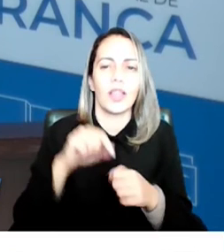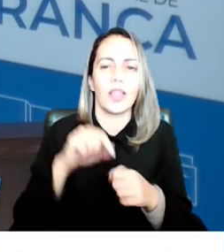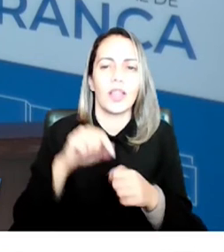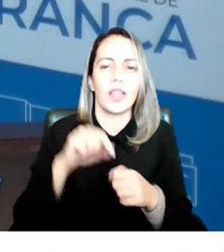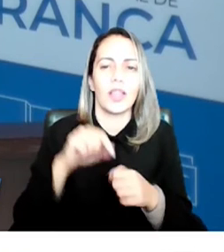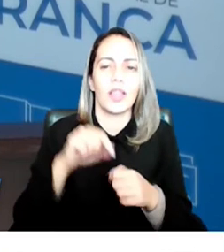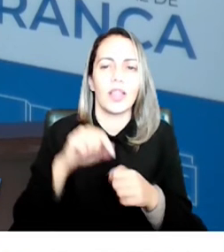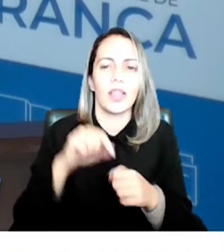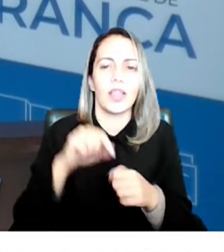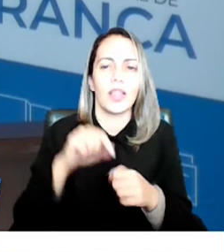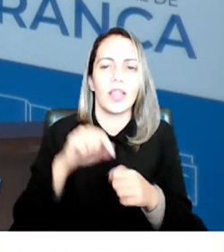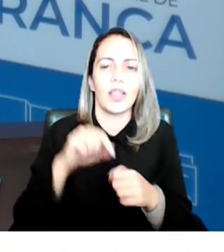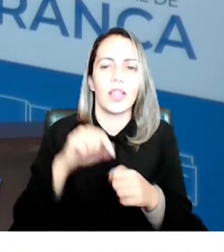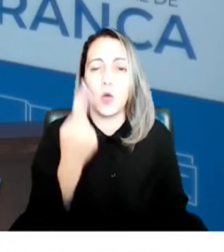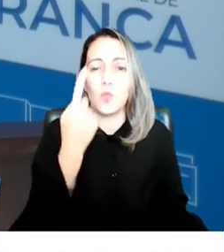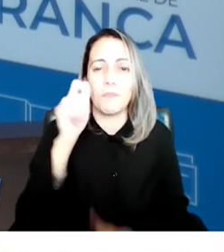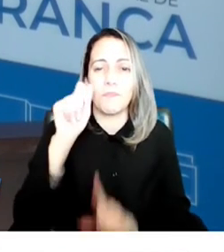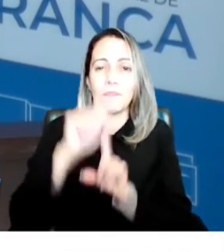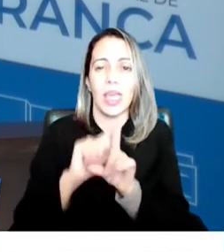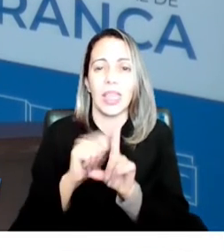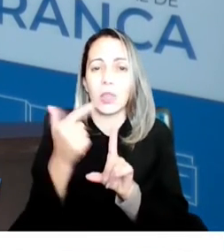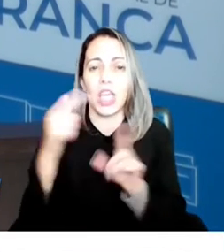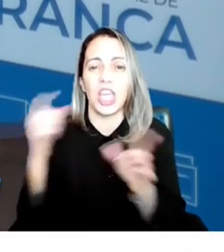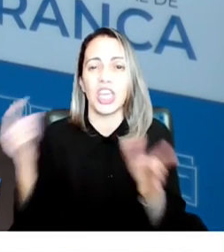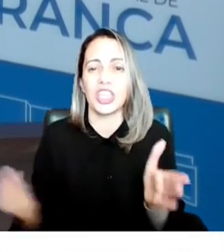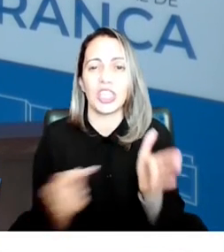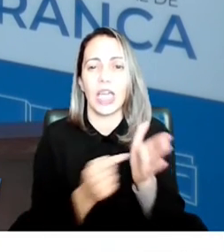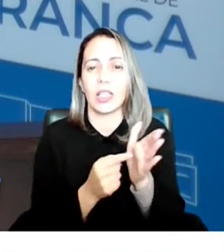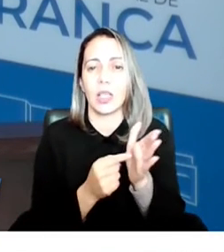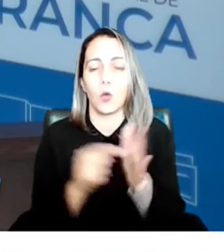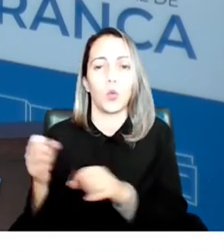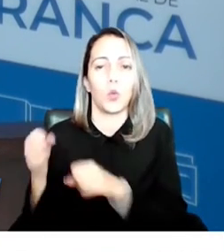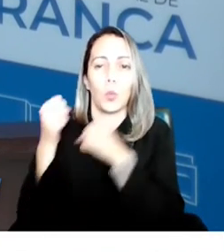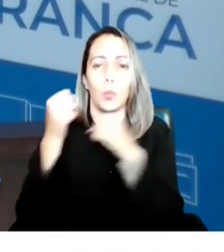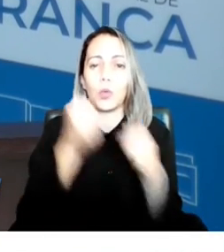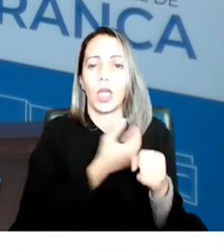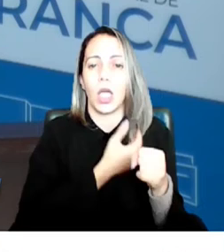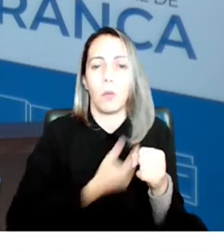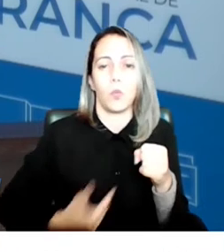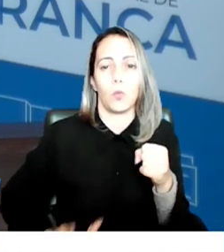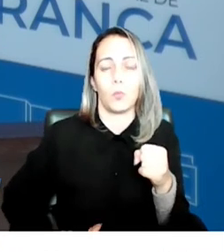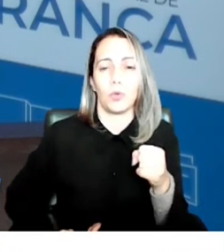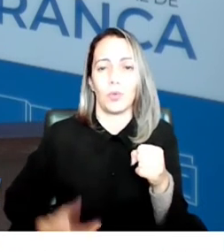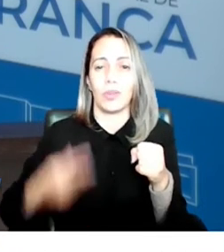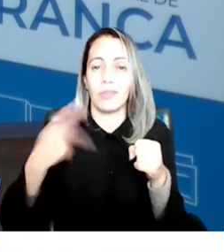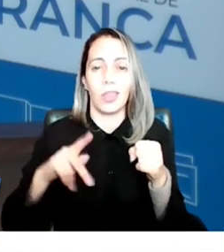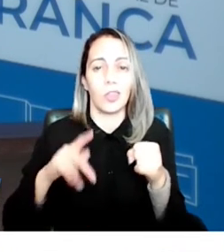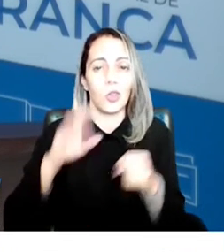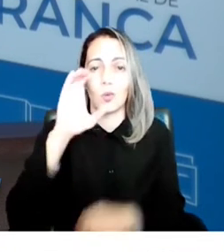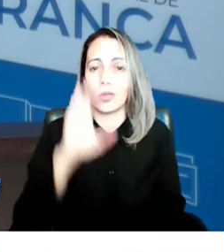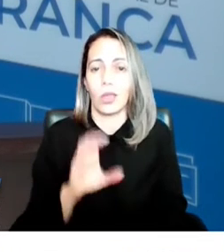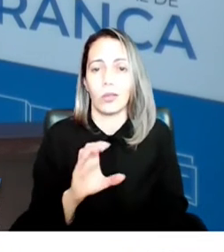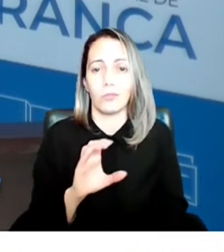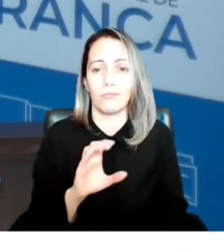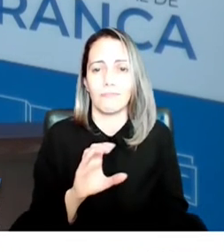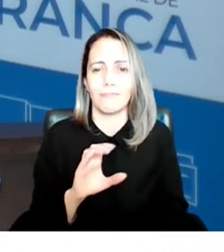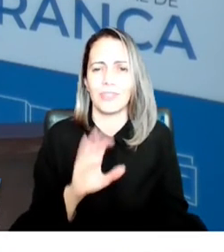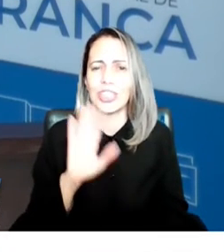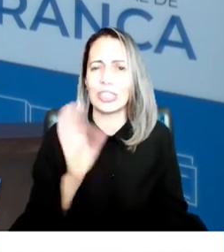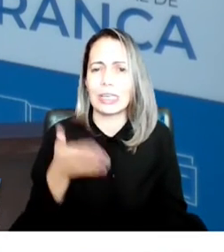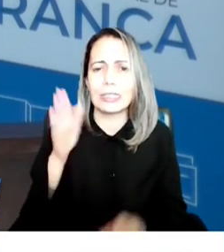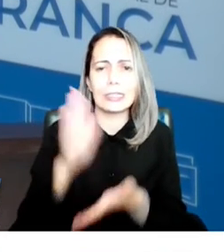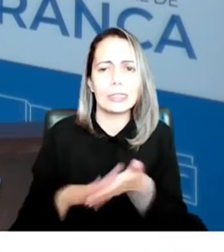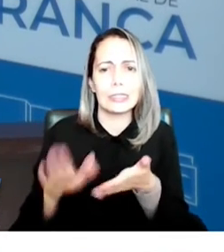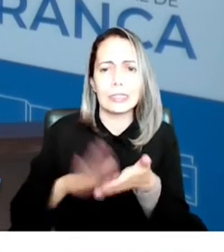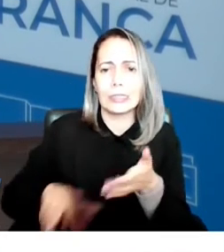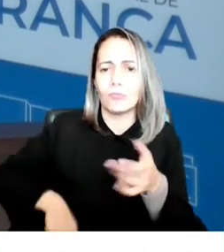indicação dos representantes do poder público nesse conselho. Milhões de reais que não chegam à cidade